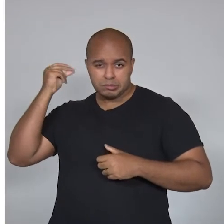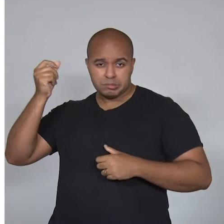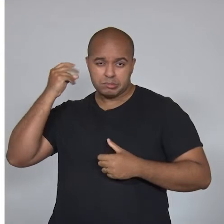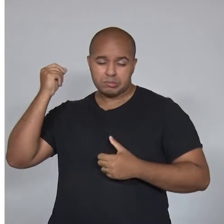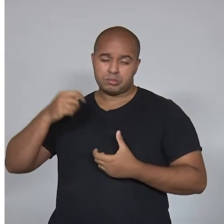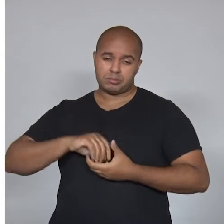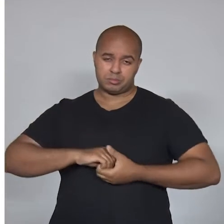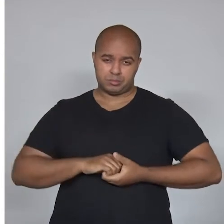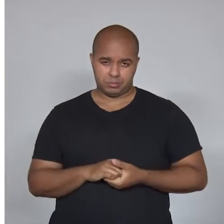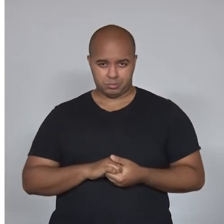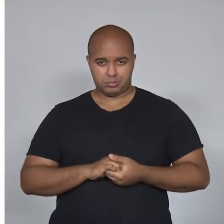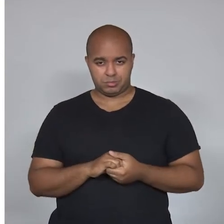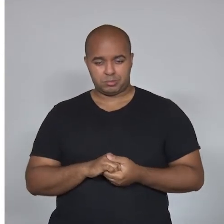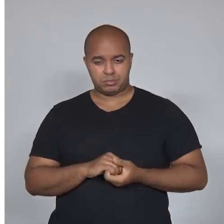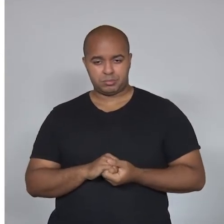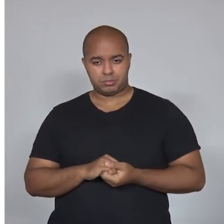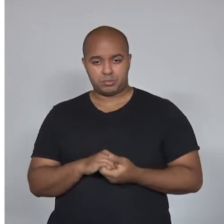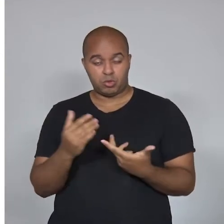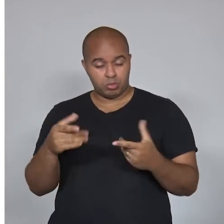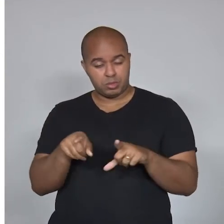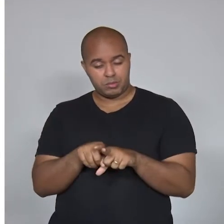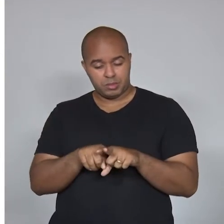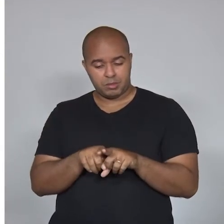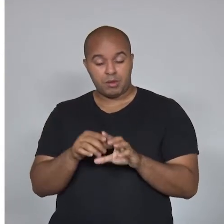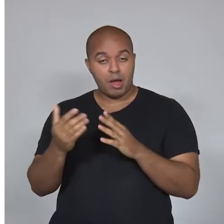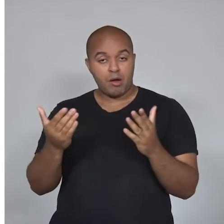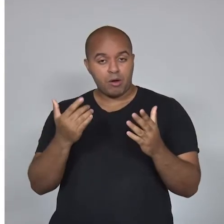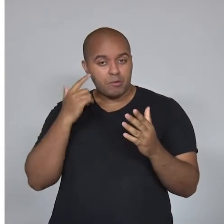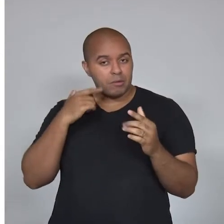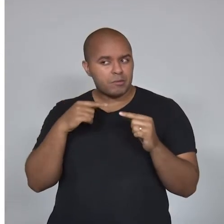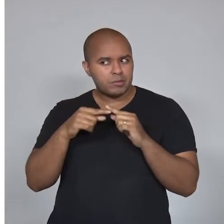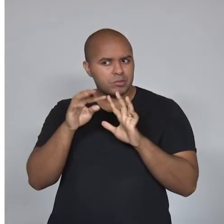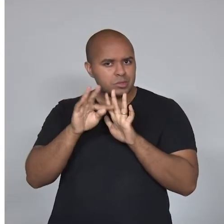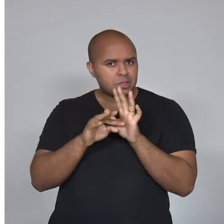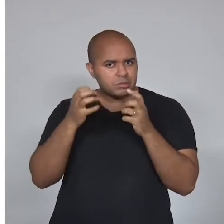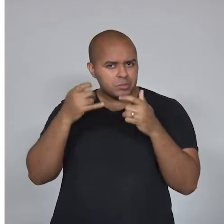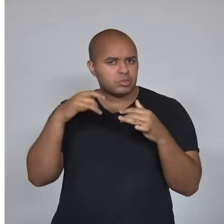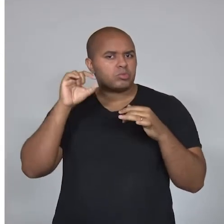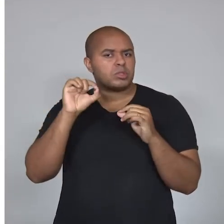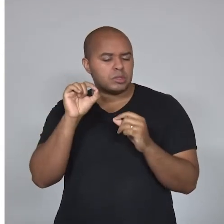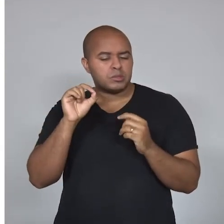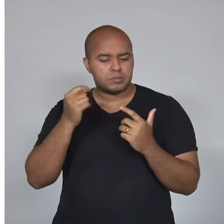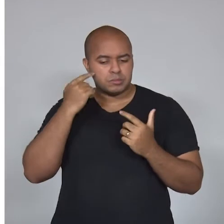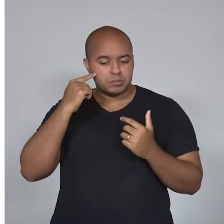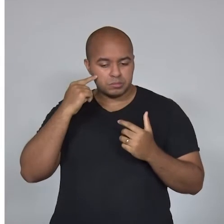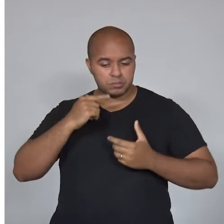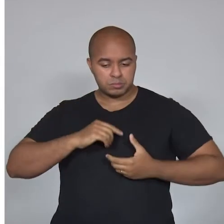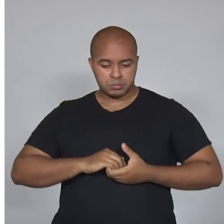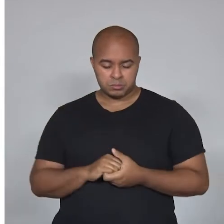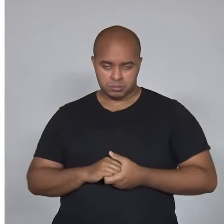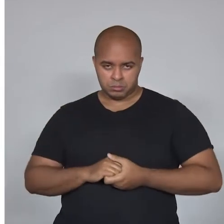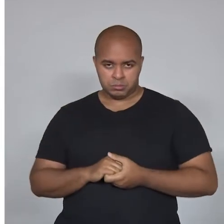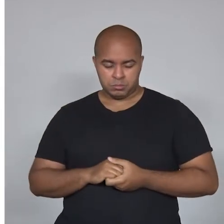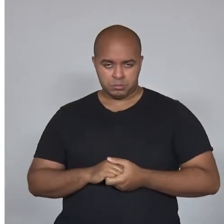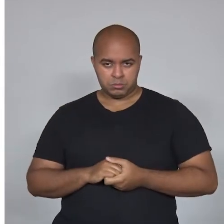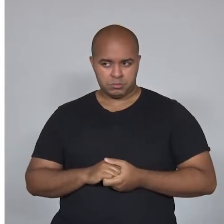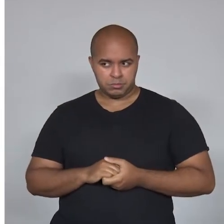complications, such as pneumonia. Também um texto recheado de similaridades. Vamos verificar. Tradução